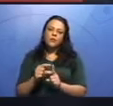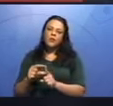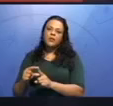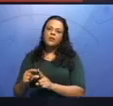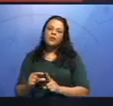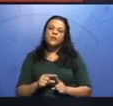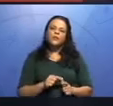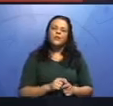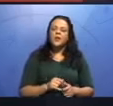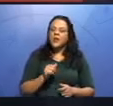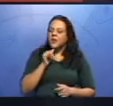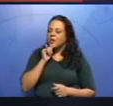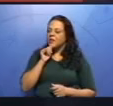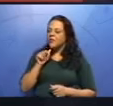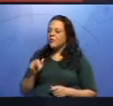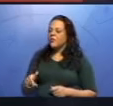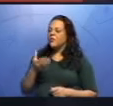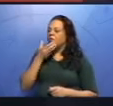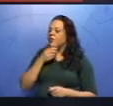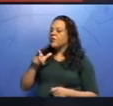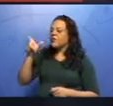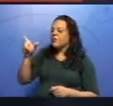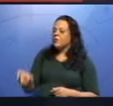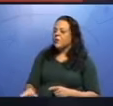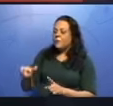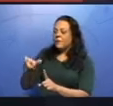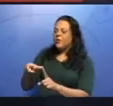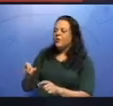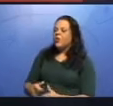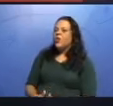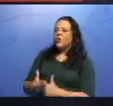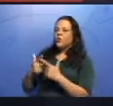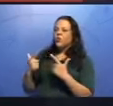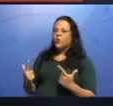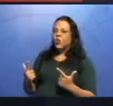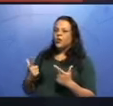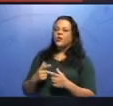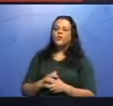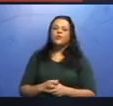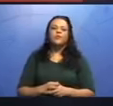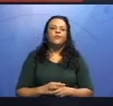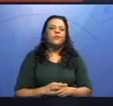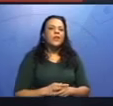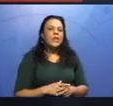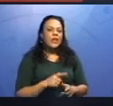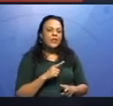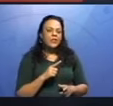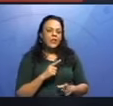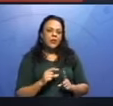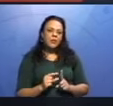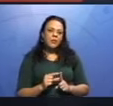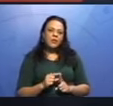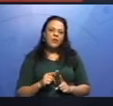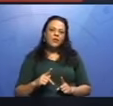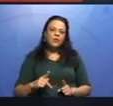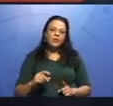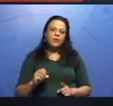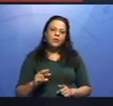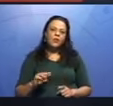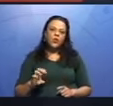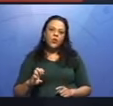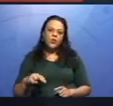é um sujeito de sorte, porém, não reconhece isso. As conjunções adversativas, porém, todavia, contudo e